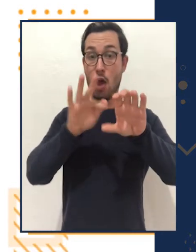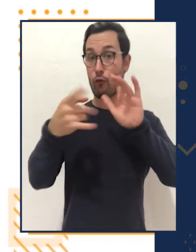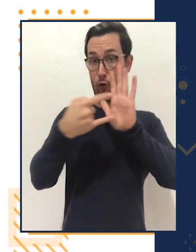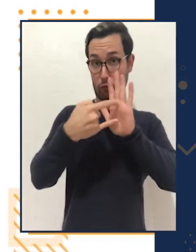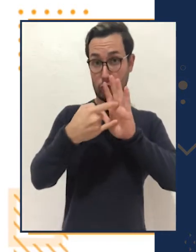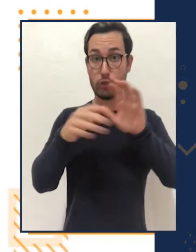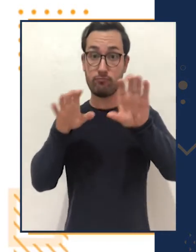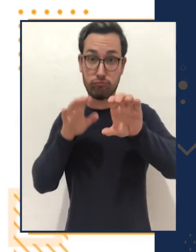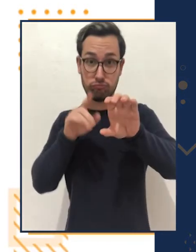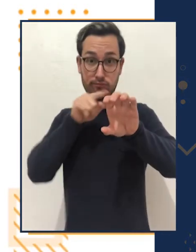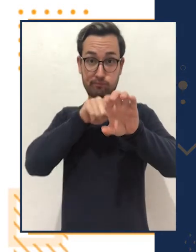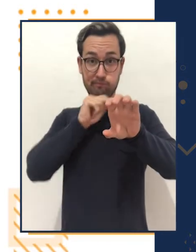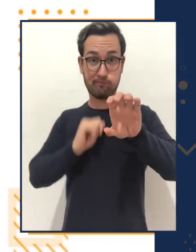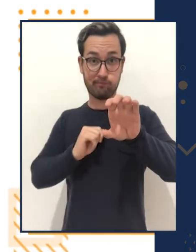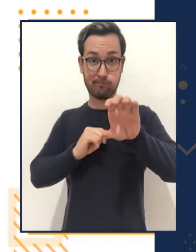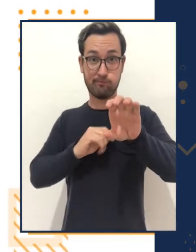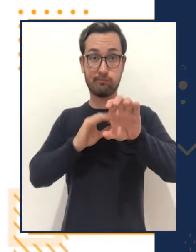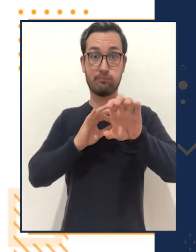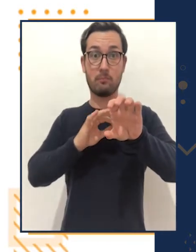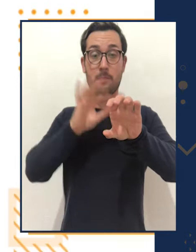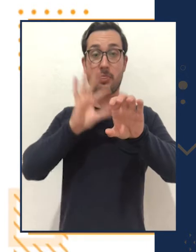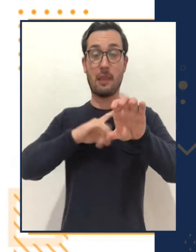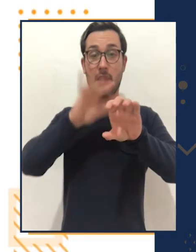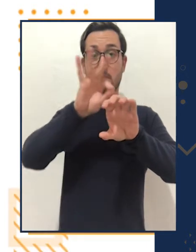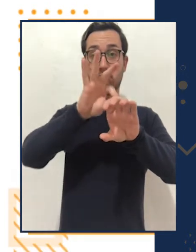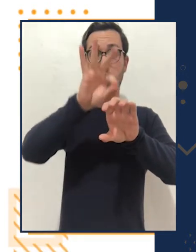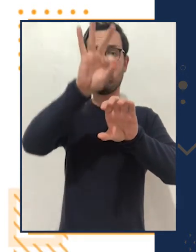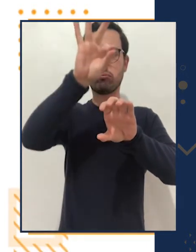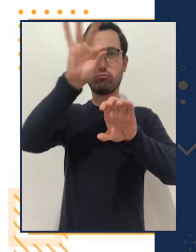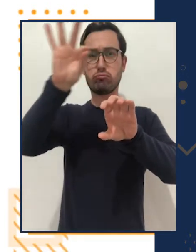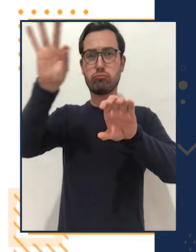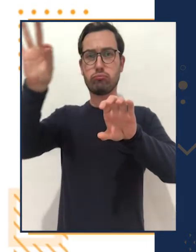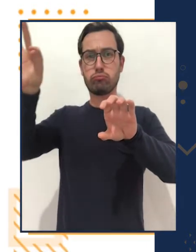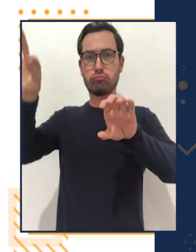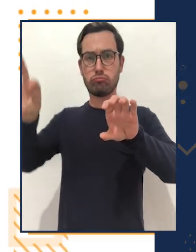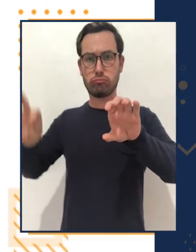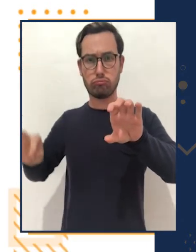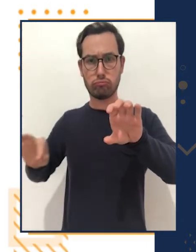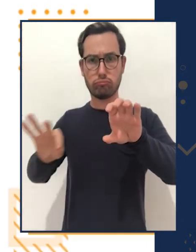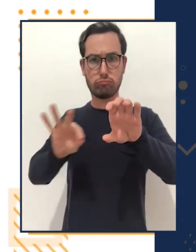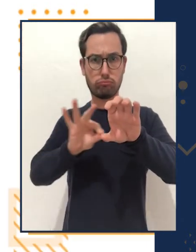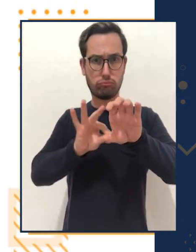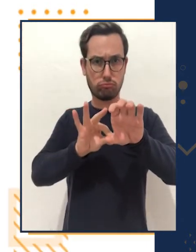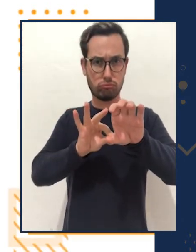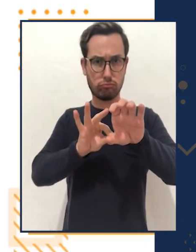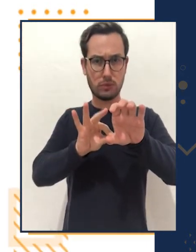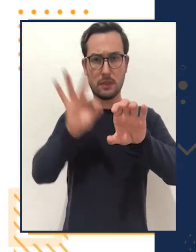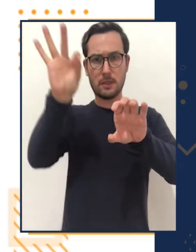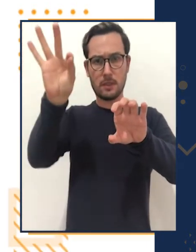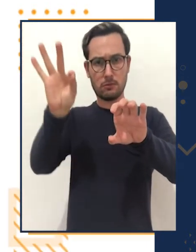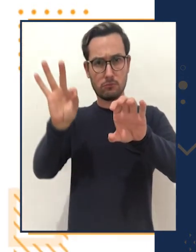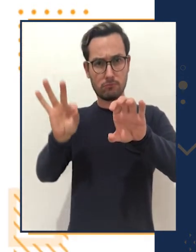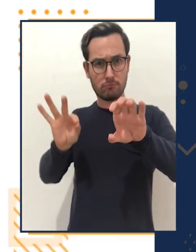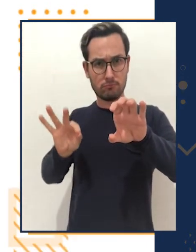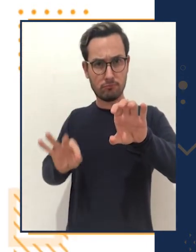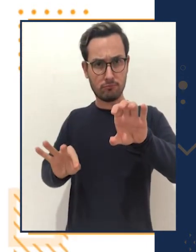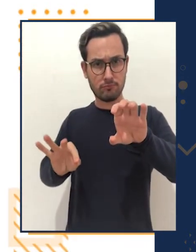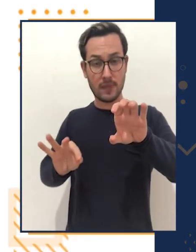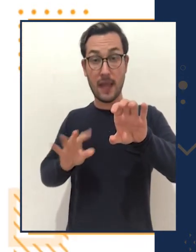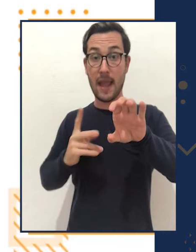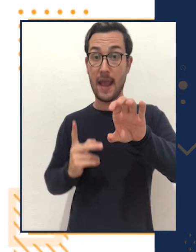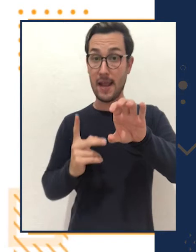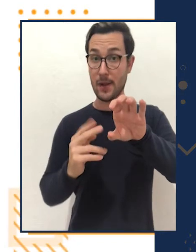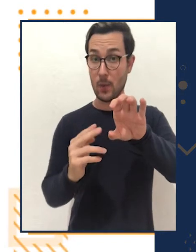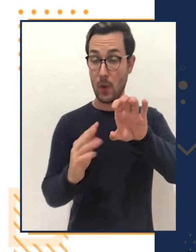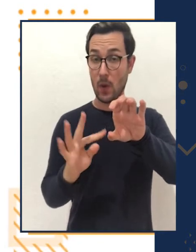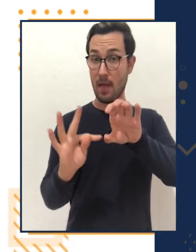de corrente, então a gente tem um circuito paralelo. Então, como ilustra a figura. Então, a gente tem aqui que essa